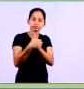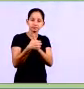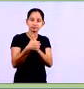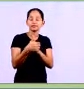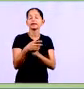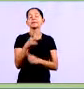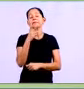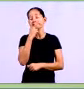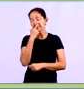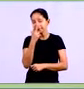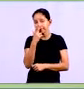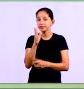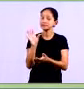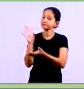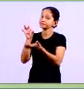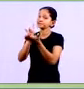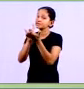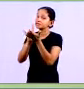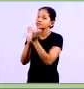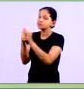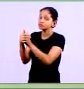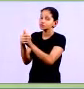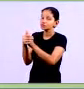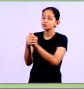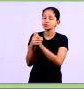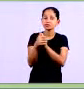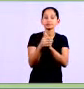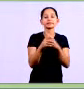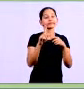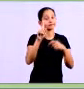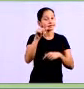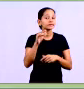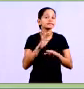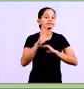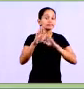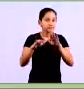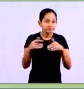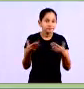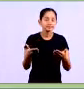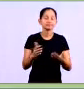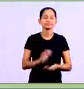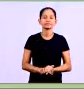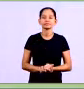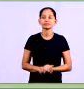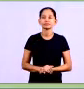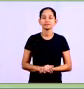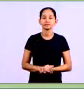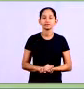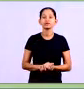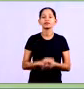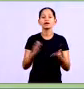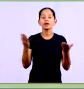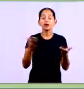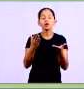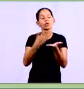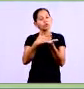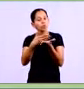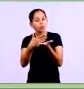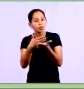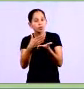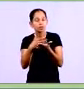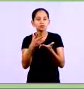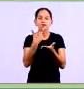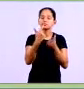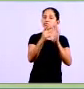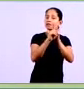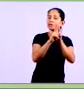para encobrir o verdadeiro negócio. É abuso da forma. Então, ilusão surgiu assim. Quando a lei não